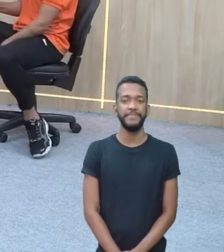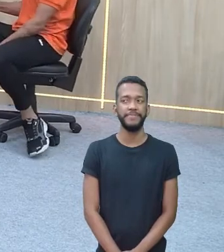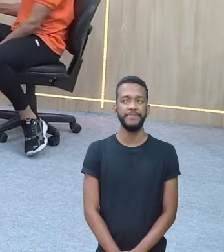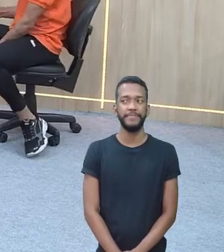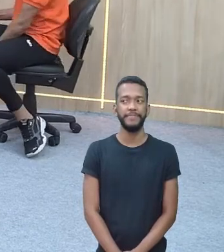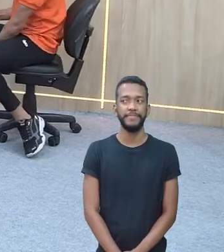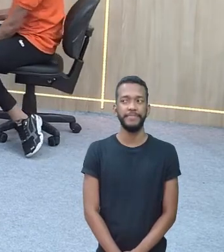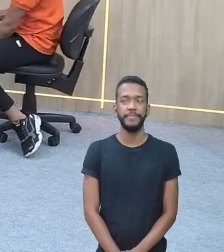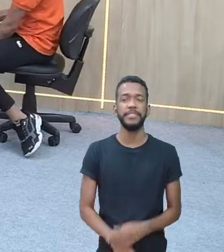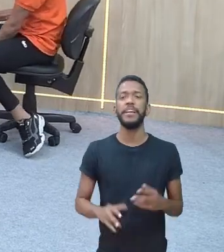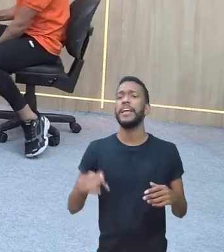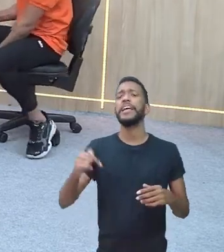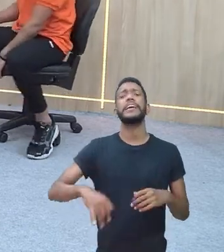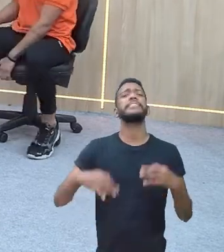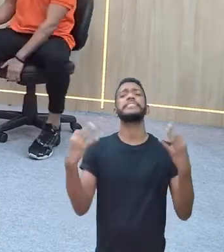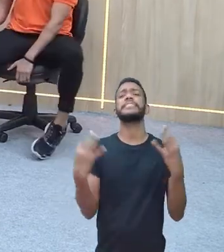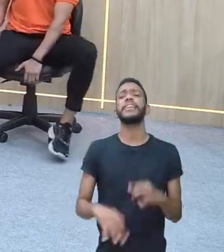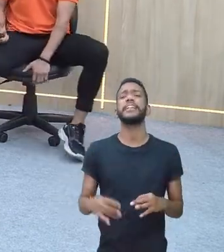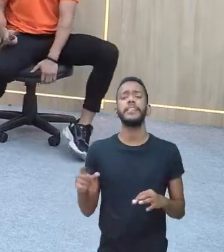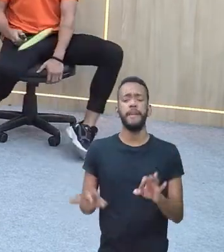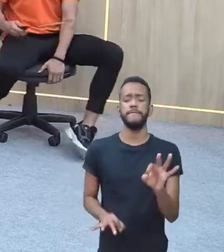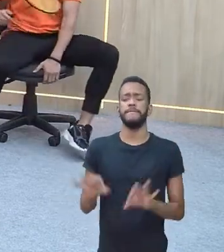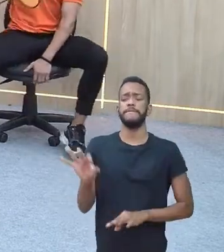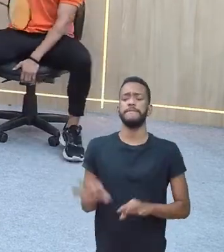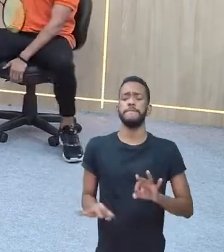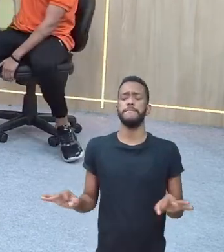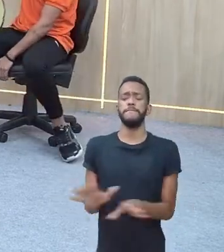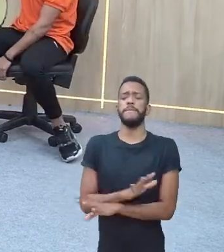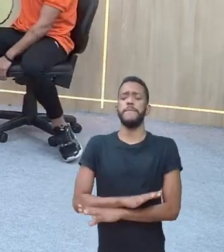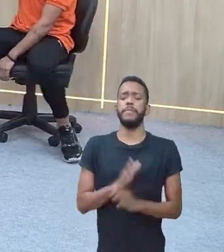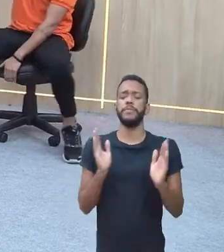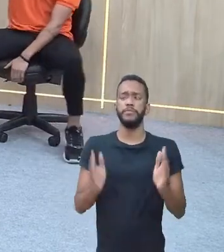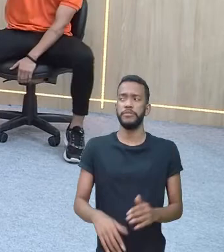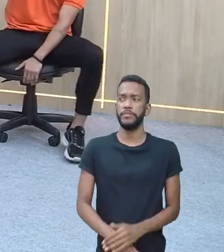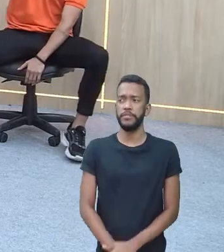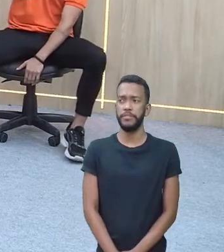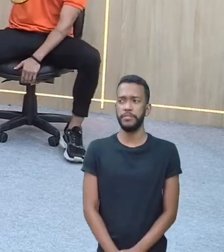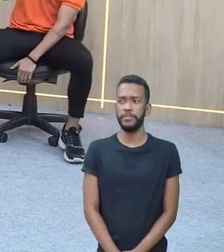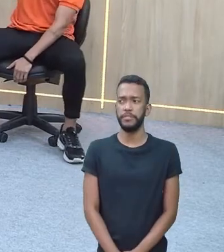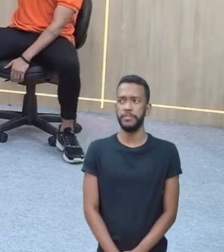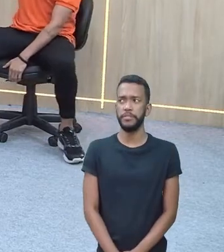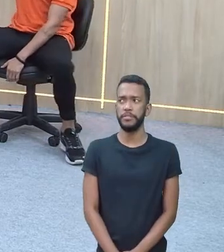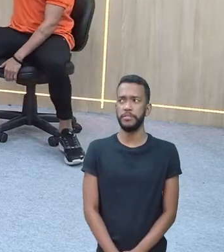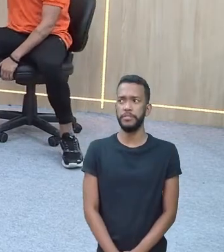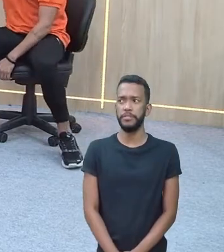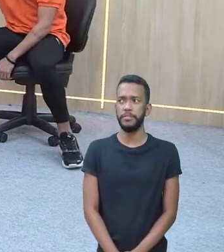Mas dá certo, aqui é tudo altamente calculado, viu? Foi.